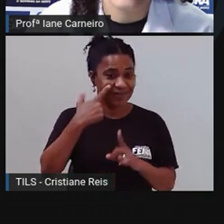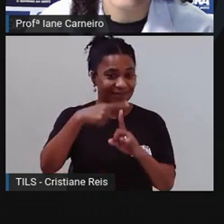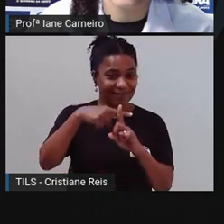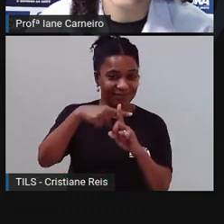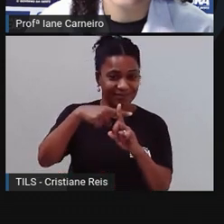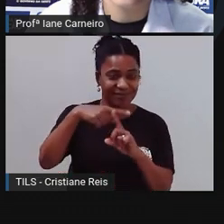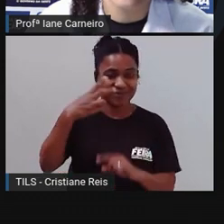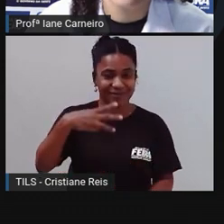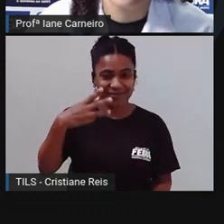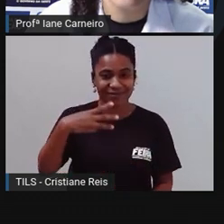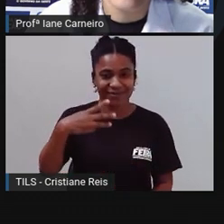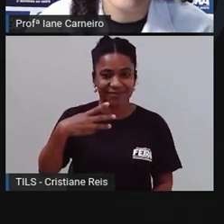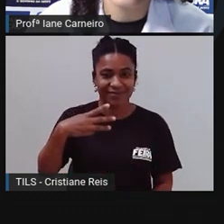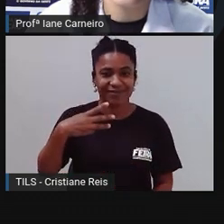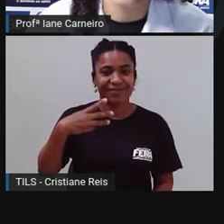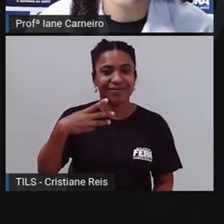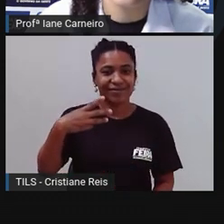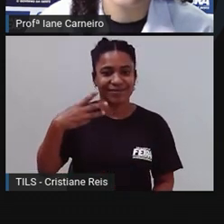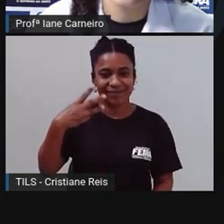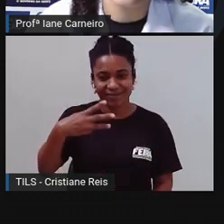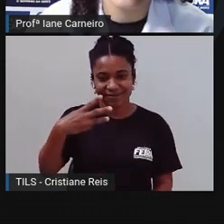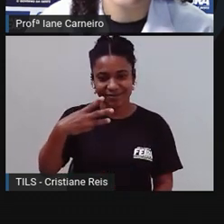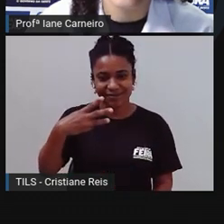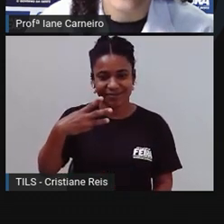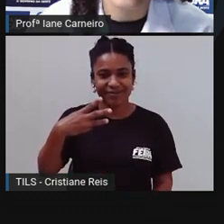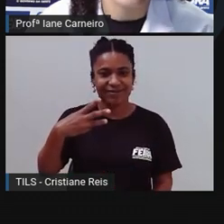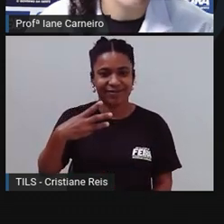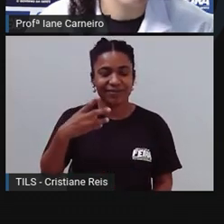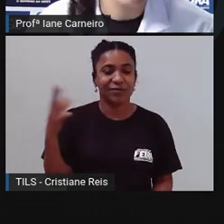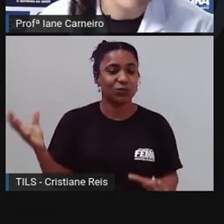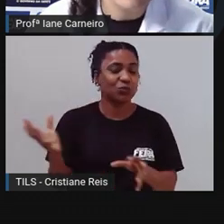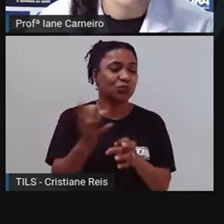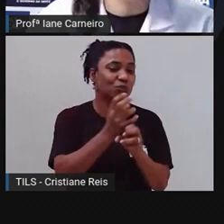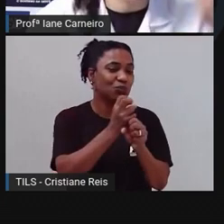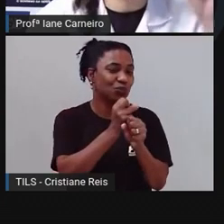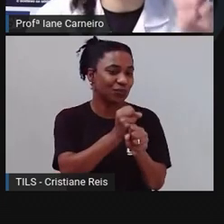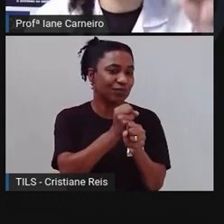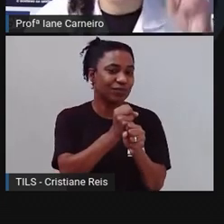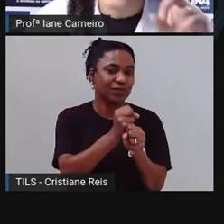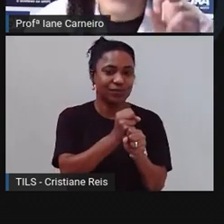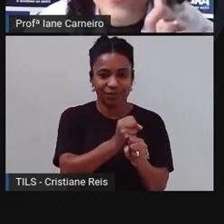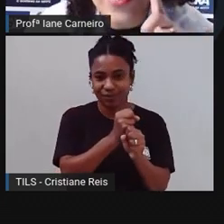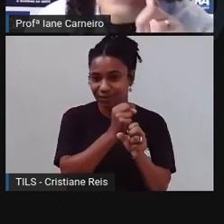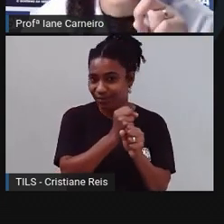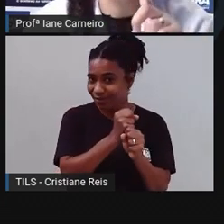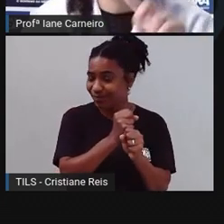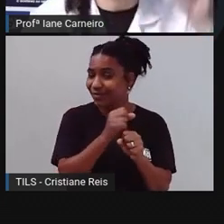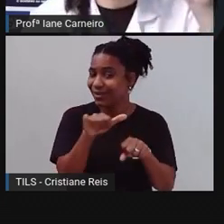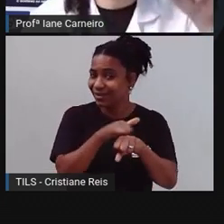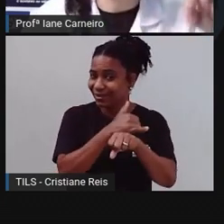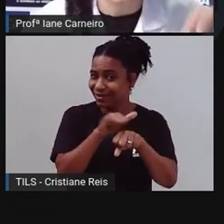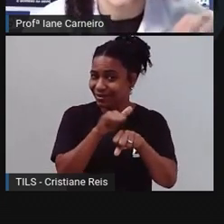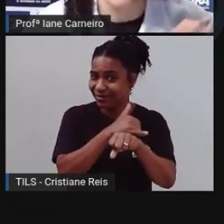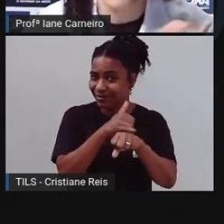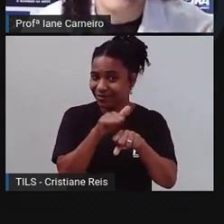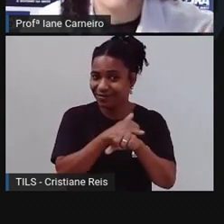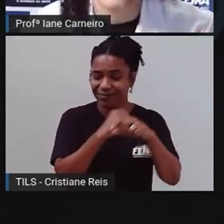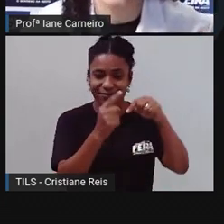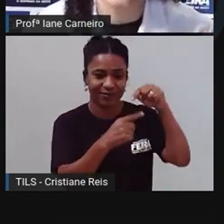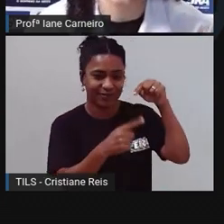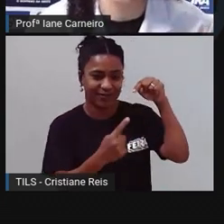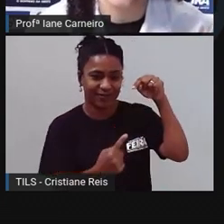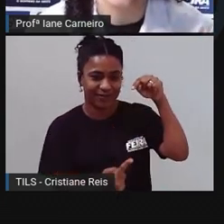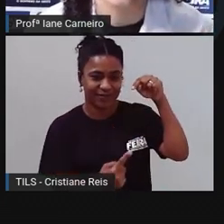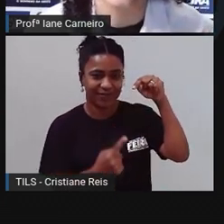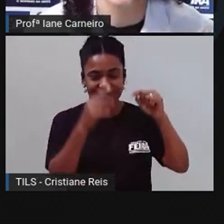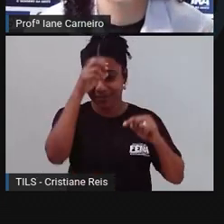mais três, mais três. Aí agora eu vou juntar. A Pró tá ensinando outra estratégia, hein? Faz aí no seu caderno pra você aprender,